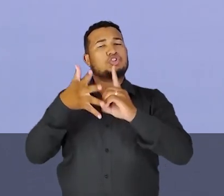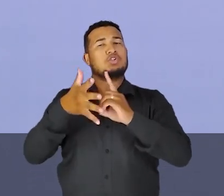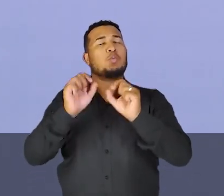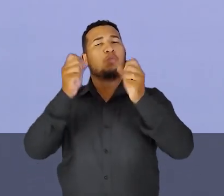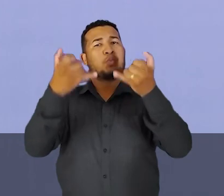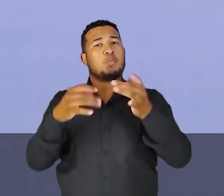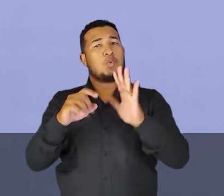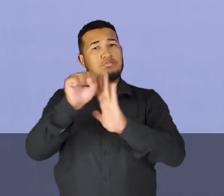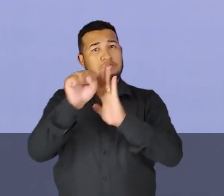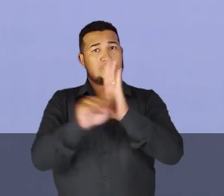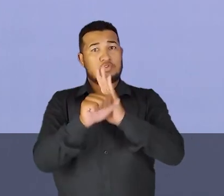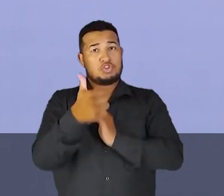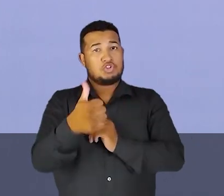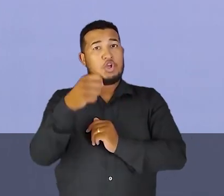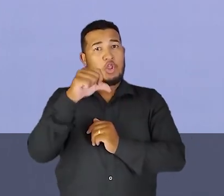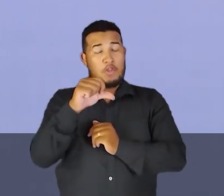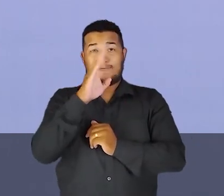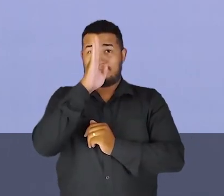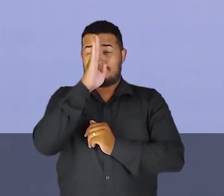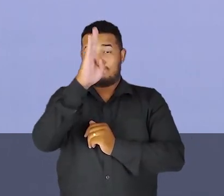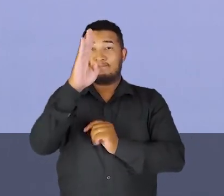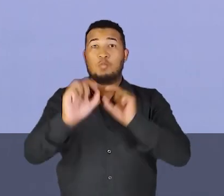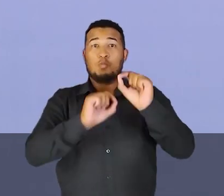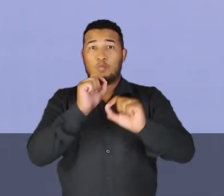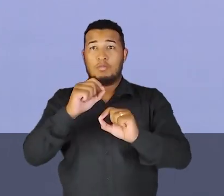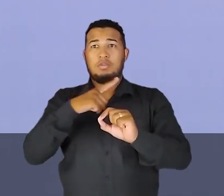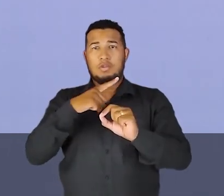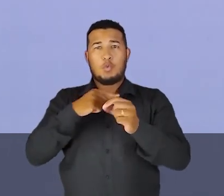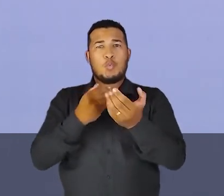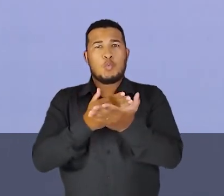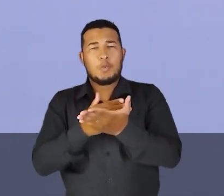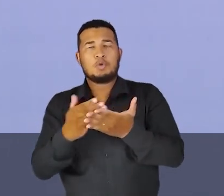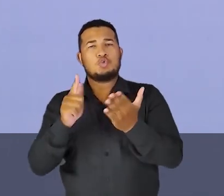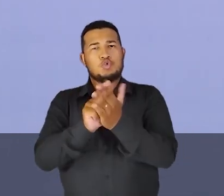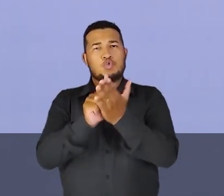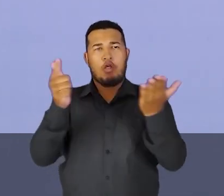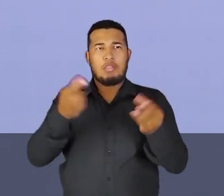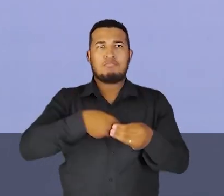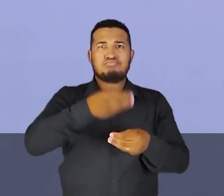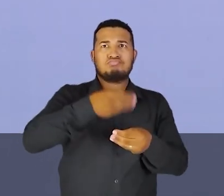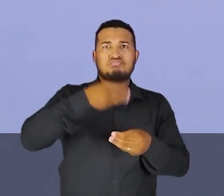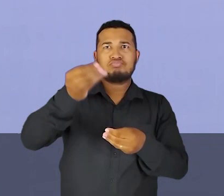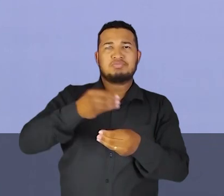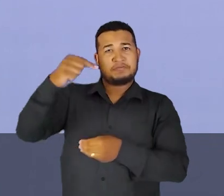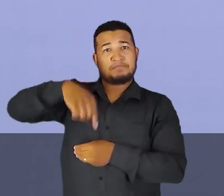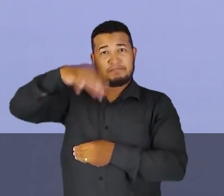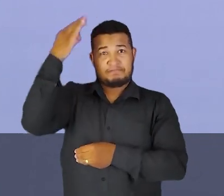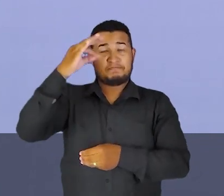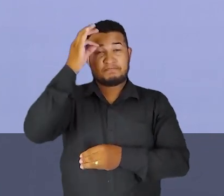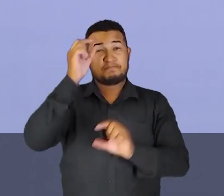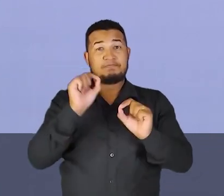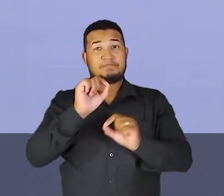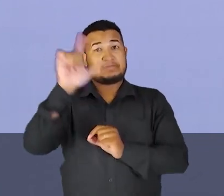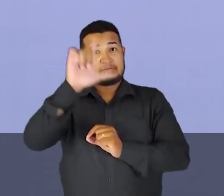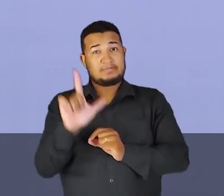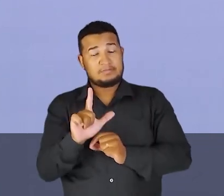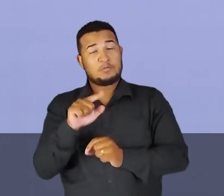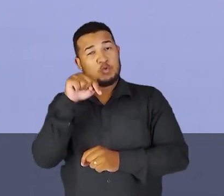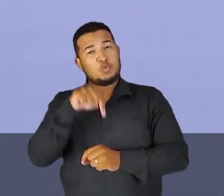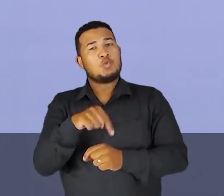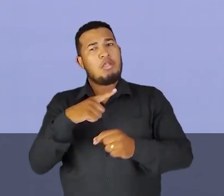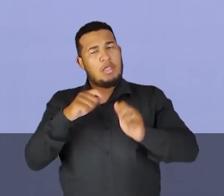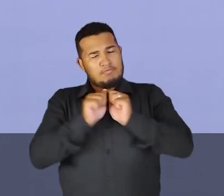do século XIX, principalmente com as circulações de jornais aqui no estado, a literatura no Espírito